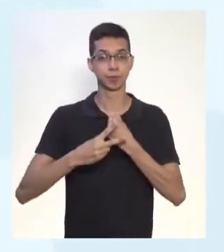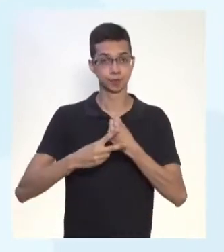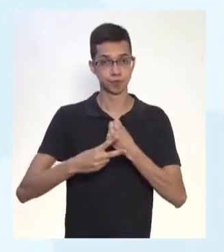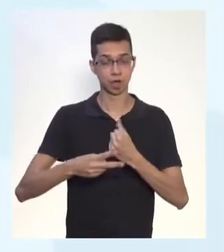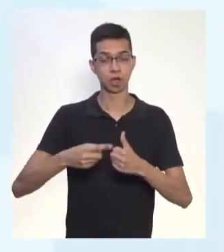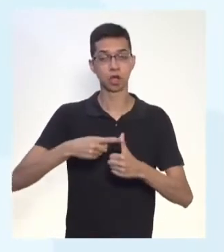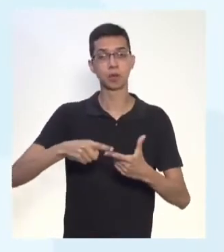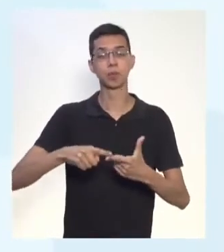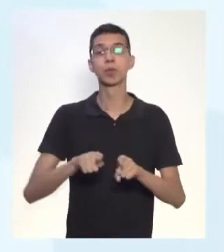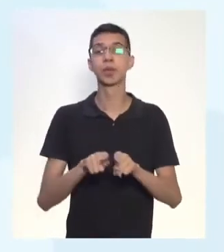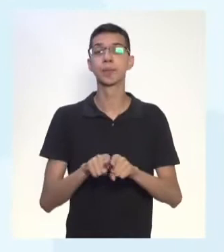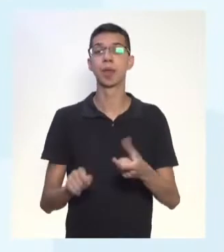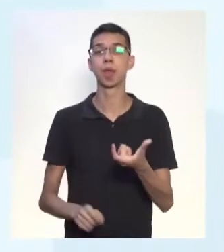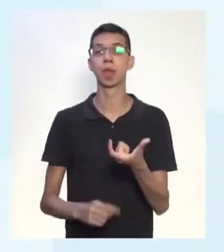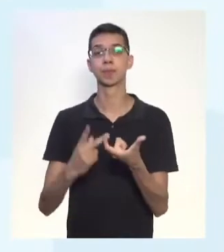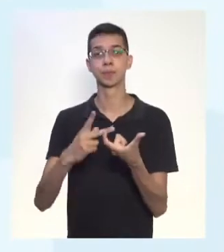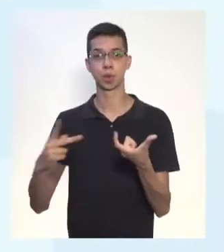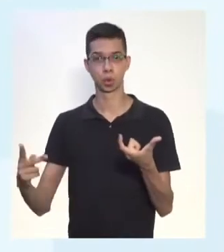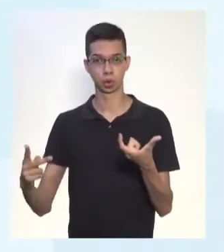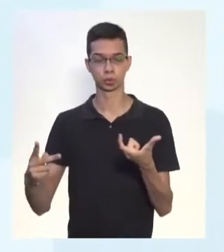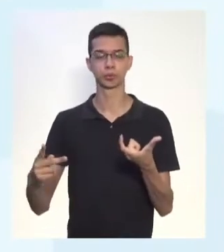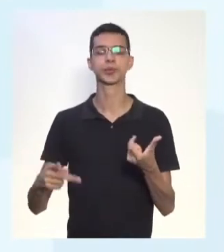pronomes em primeira pessoa,